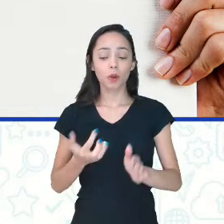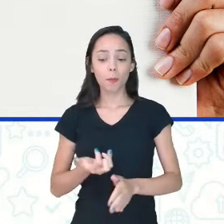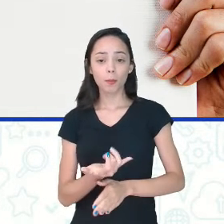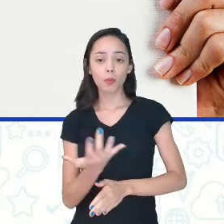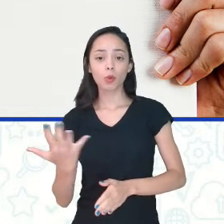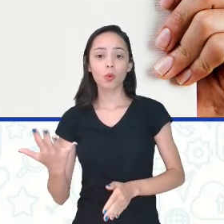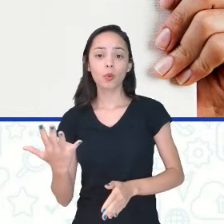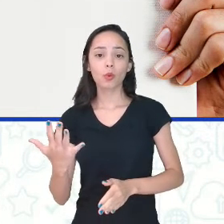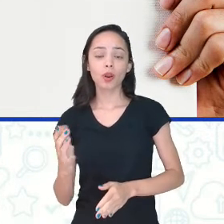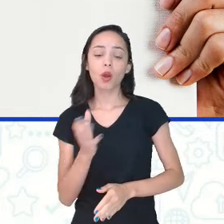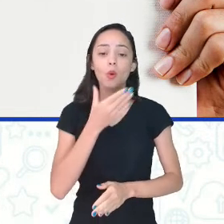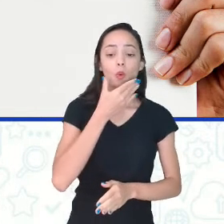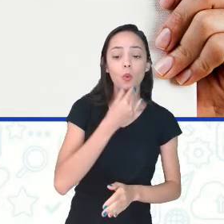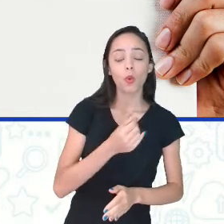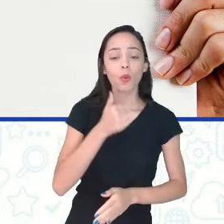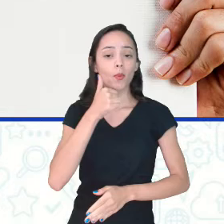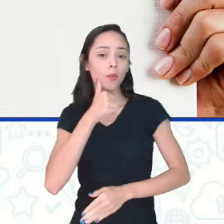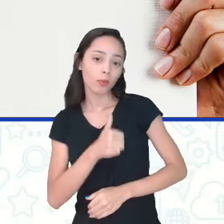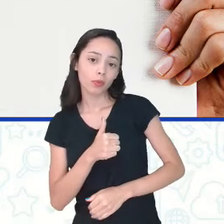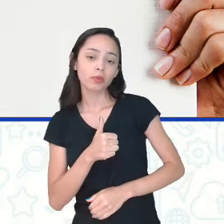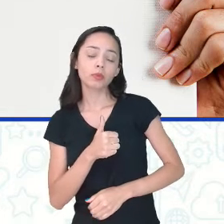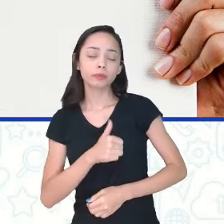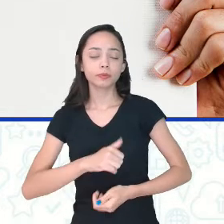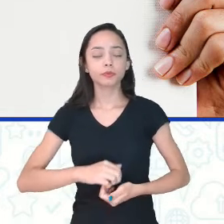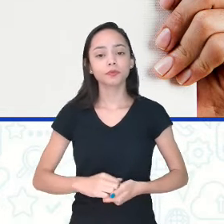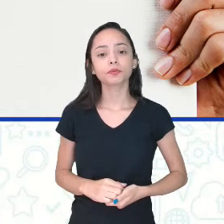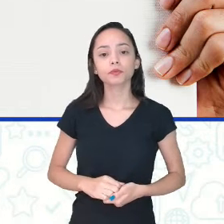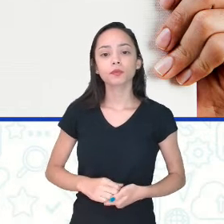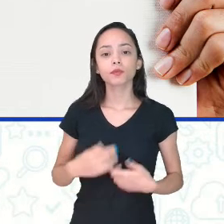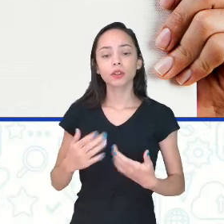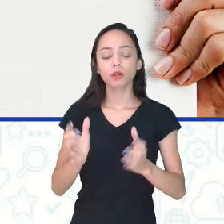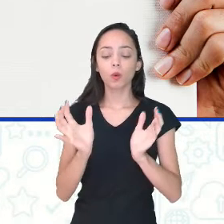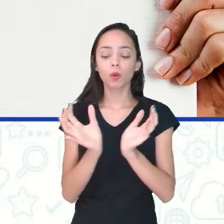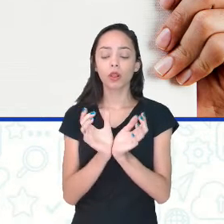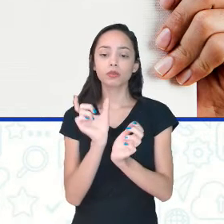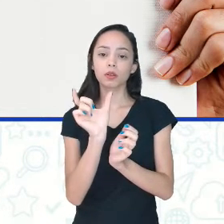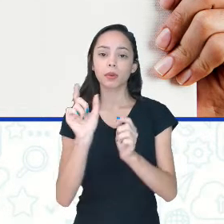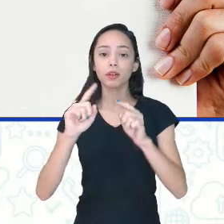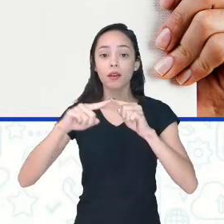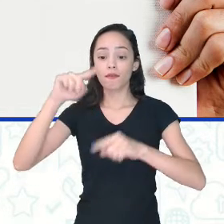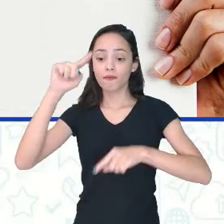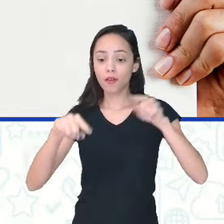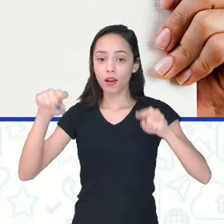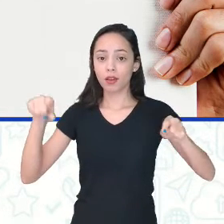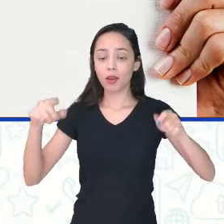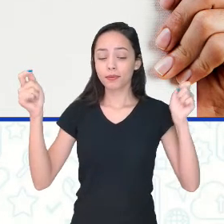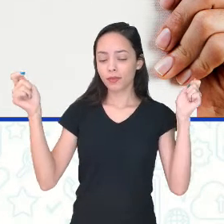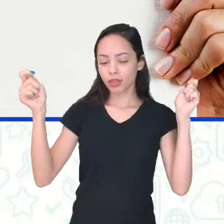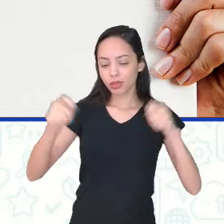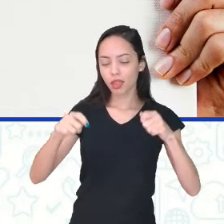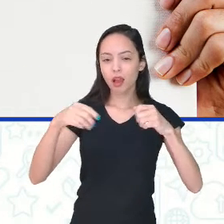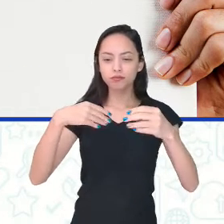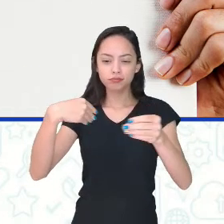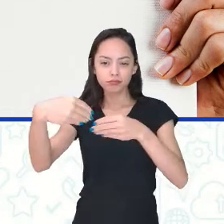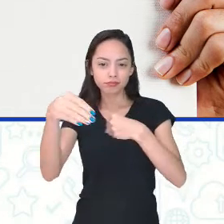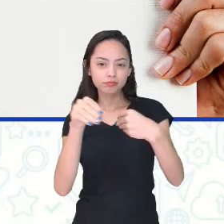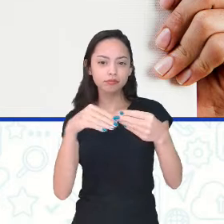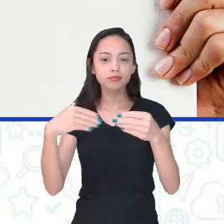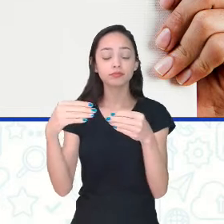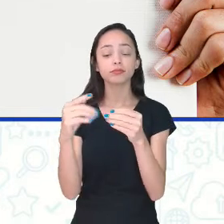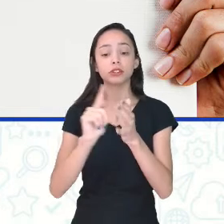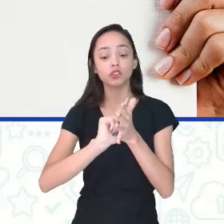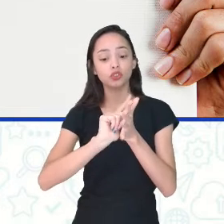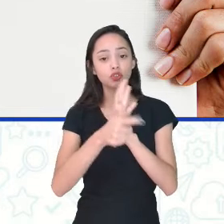ou masculino e feminino. Então, veja, as classes gramaticais variáveis, elas podem variar em gênero